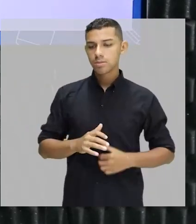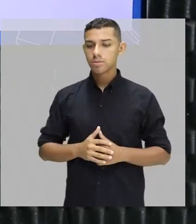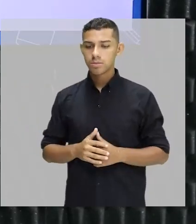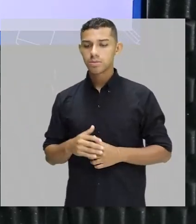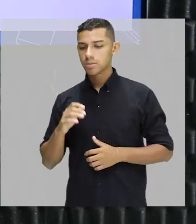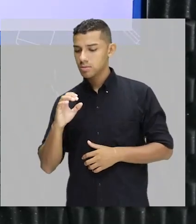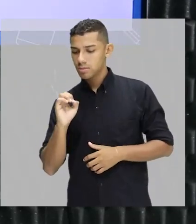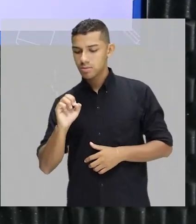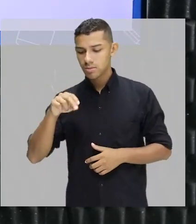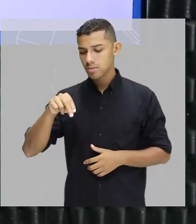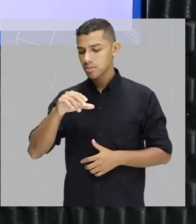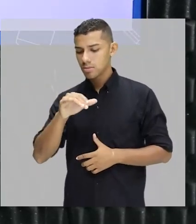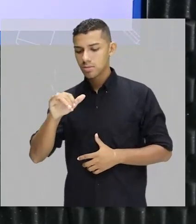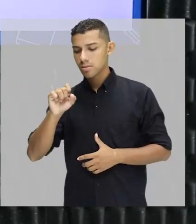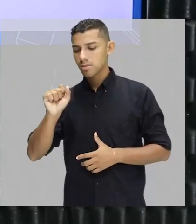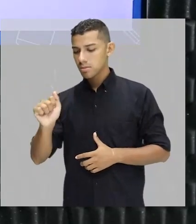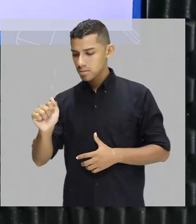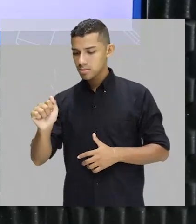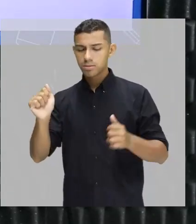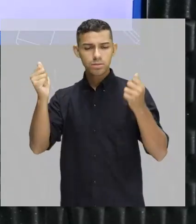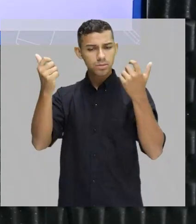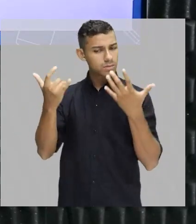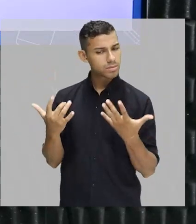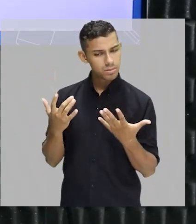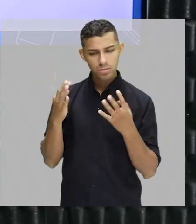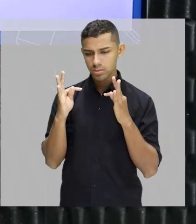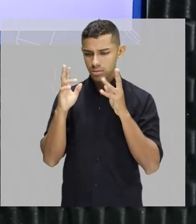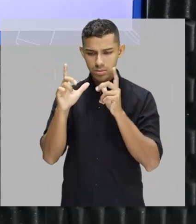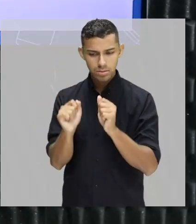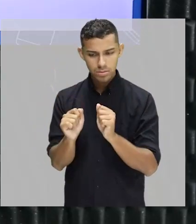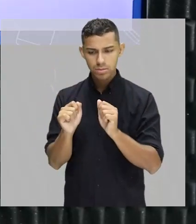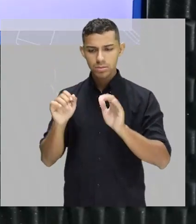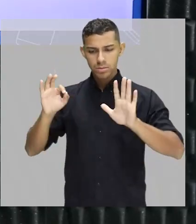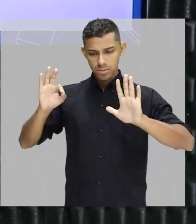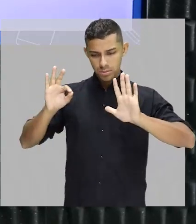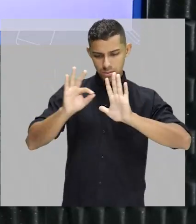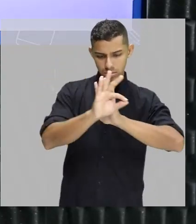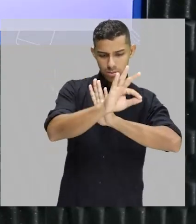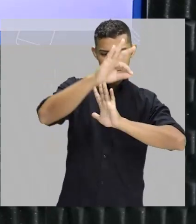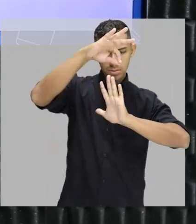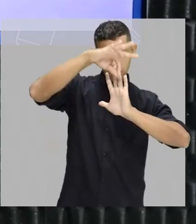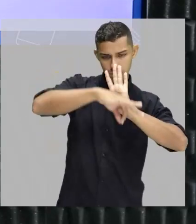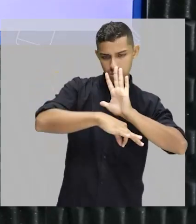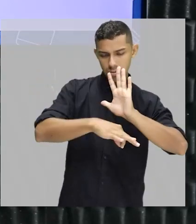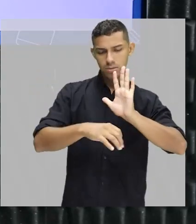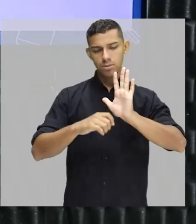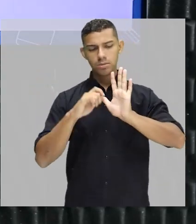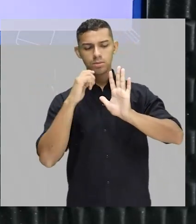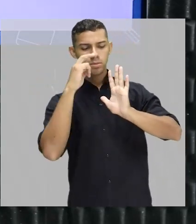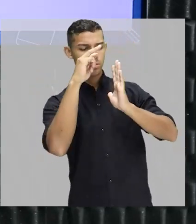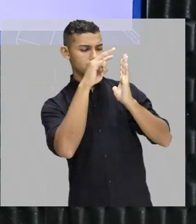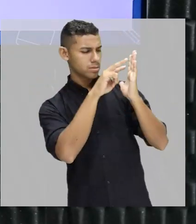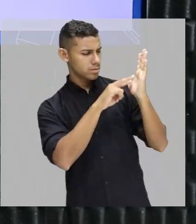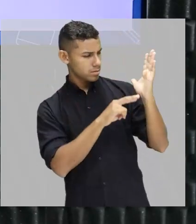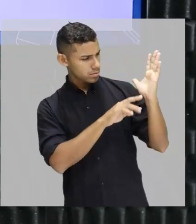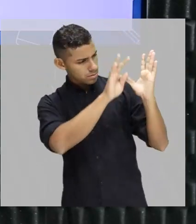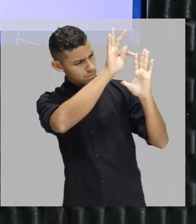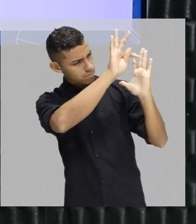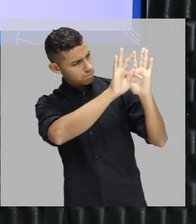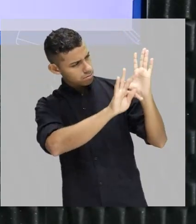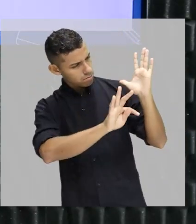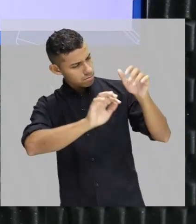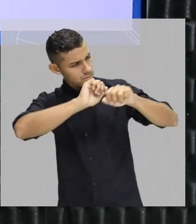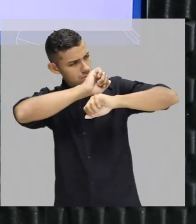assim concisa? Ela tem todos aqueles elementos de coerência e coesão. Quando você vai lendo o texto, você percebe que o texto ele